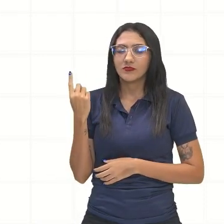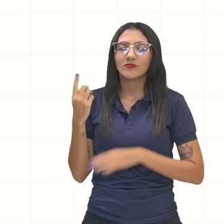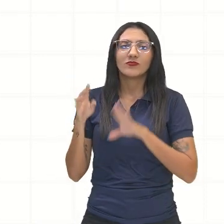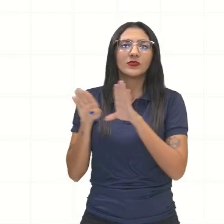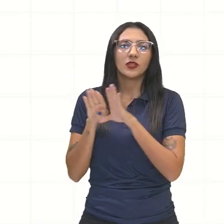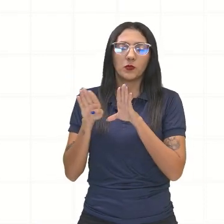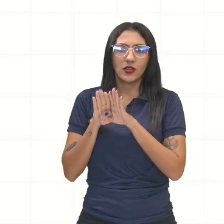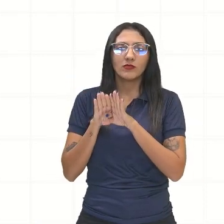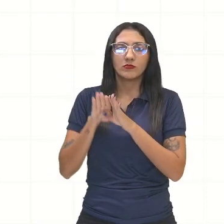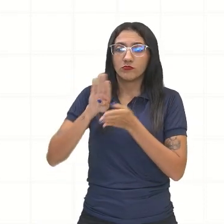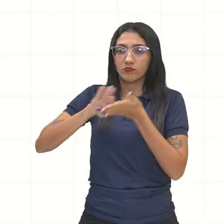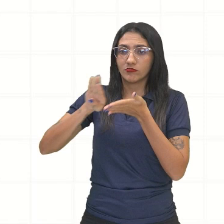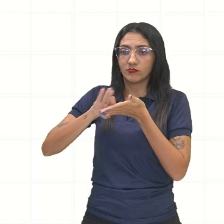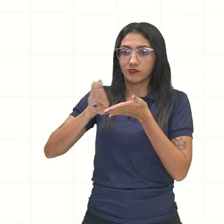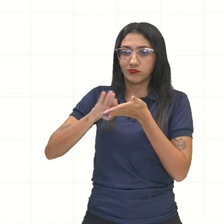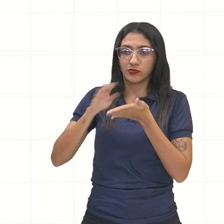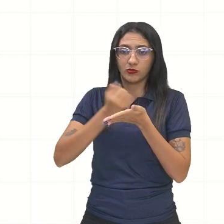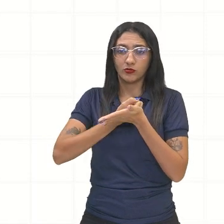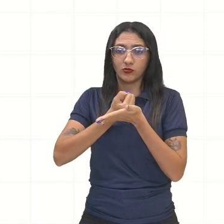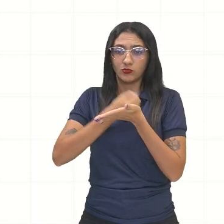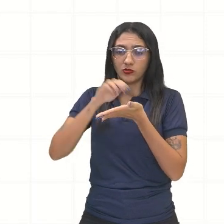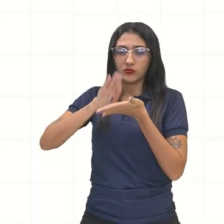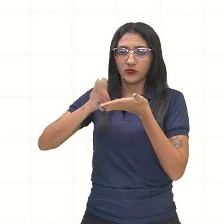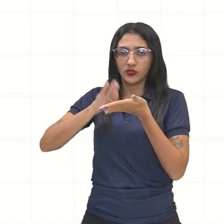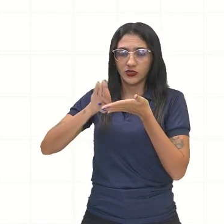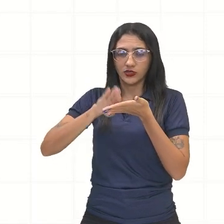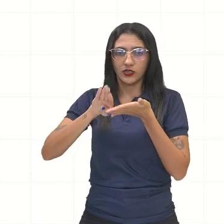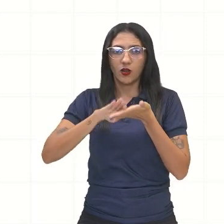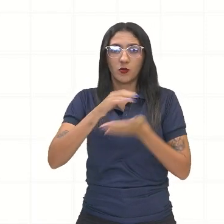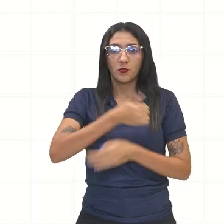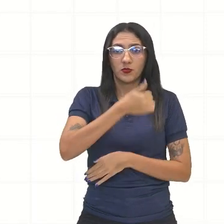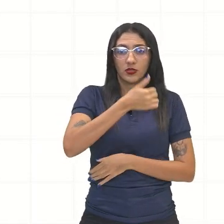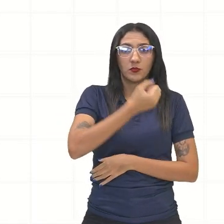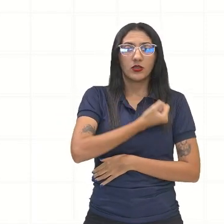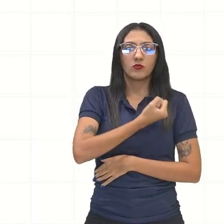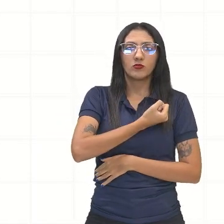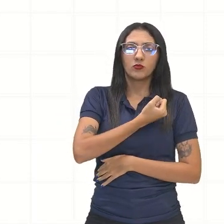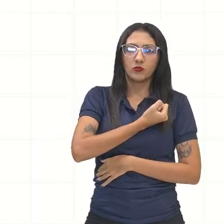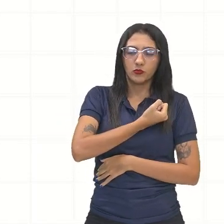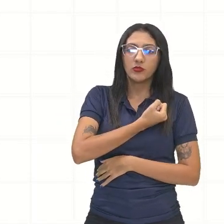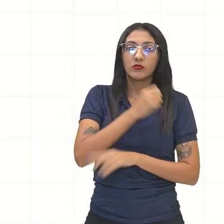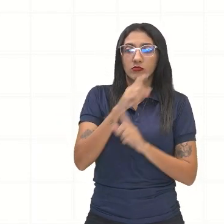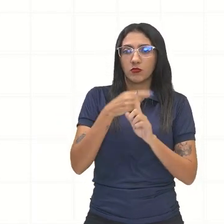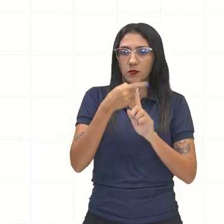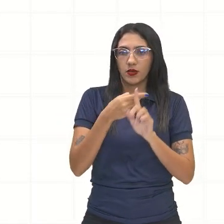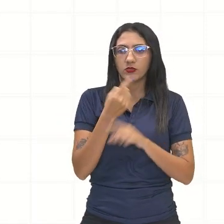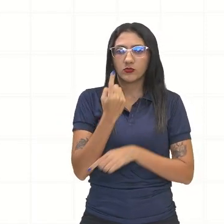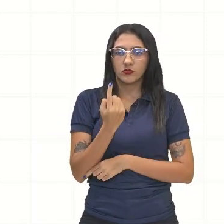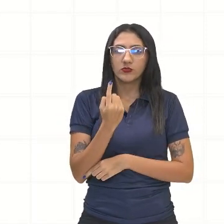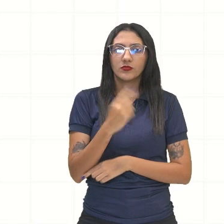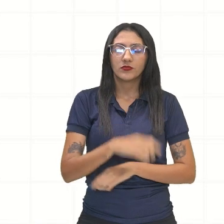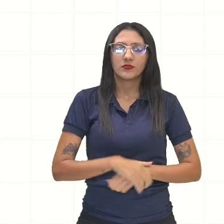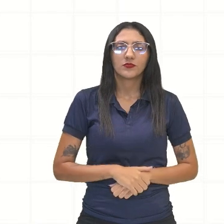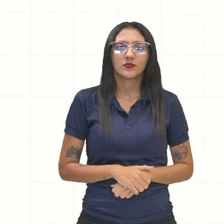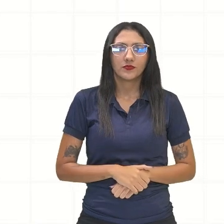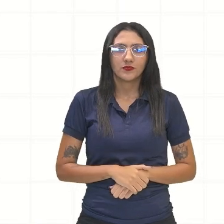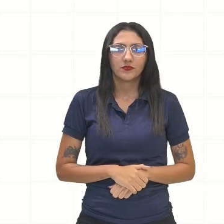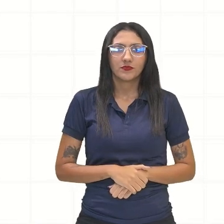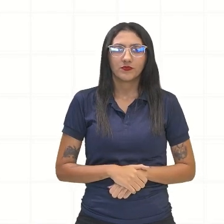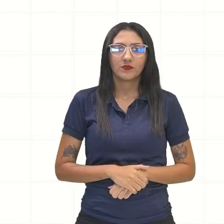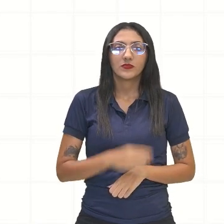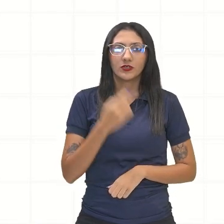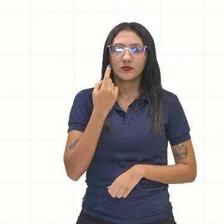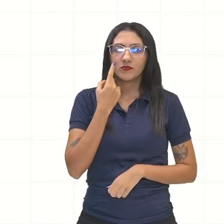fazer? Elimino. Então, fica 5 mais 1, ó, 6. Século 6, tá? A mesma coisa